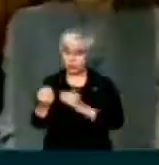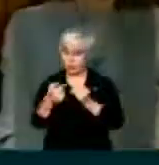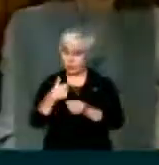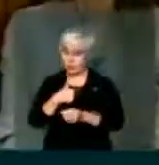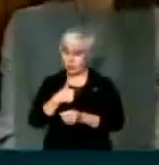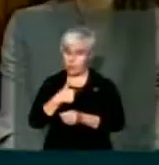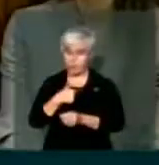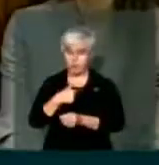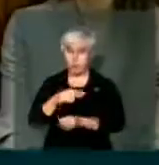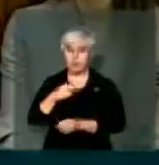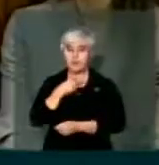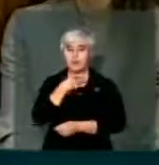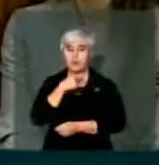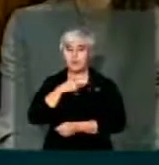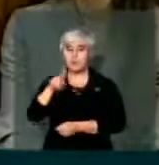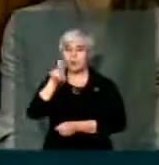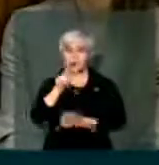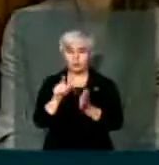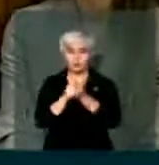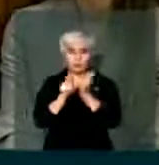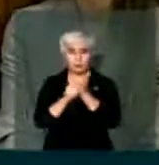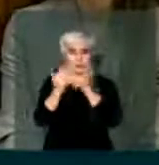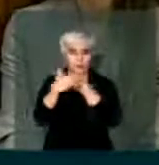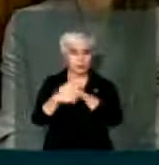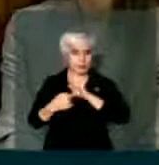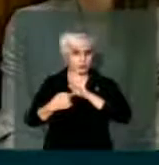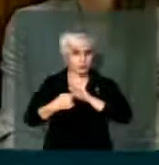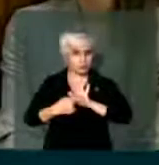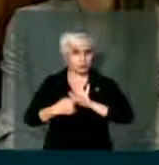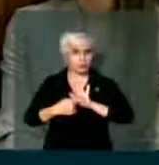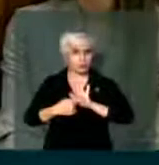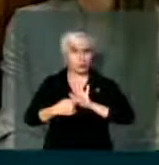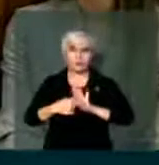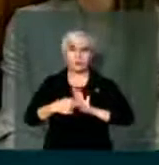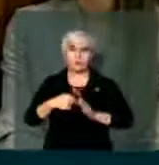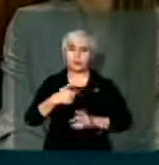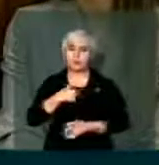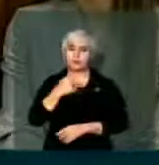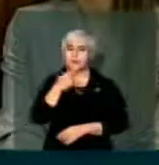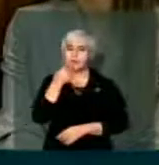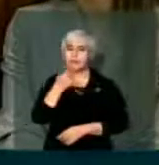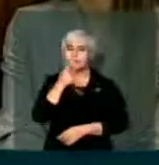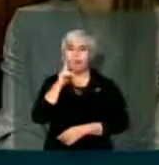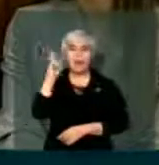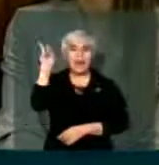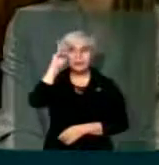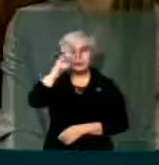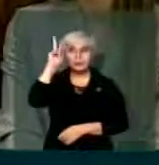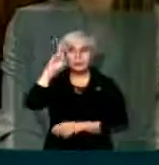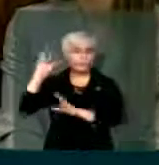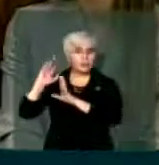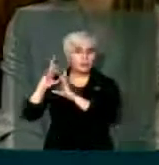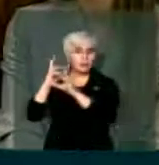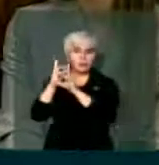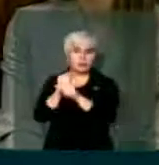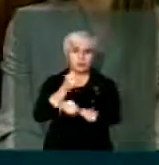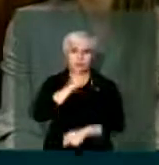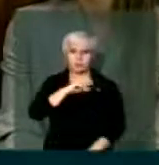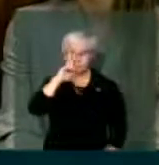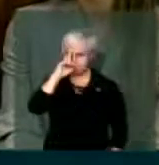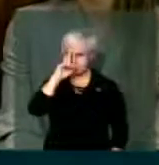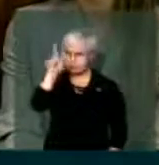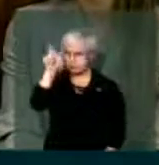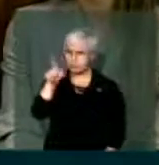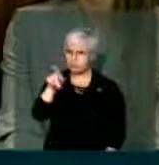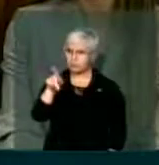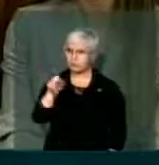aqui os documentos, eu quero só usar elementos históricos. O senhor Paulo, quero